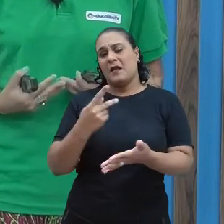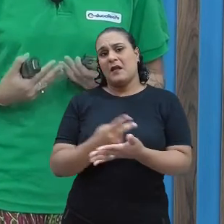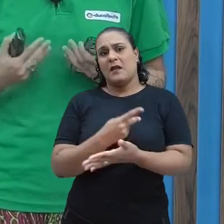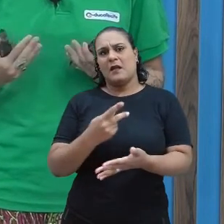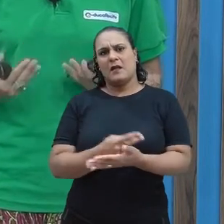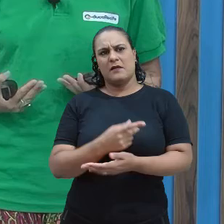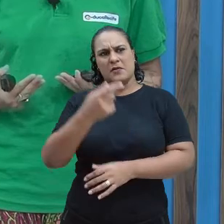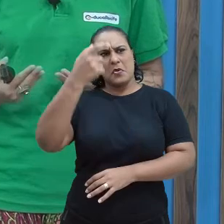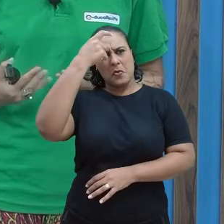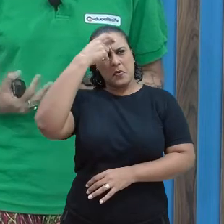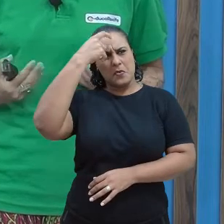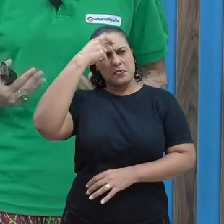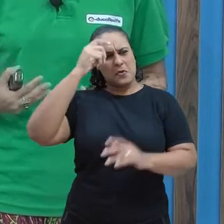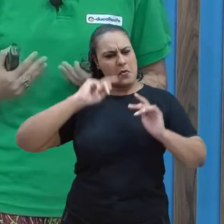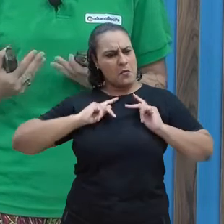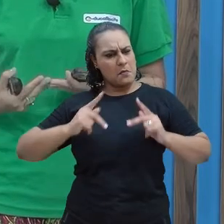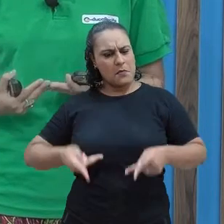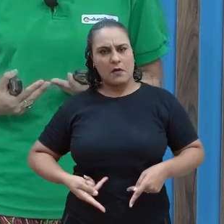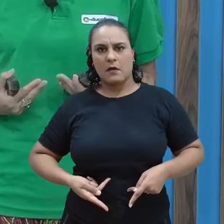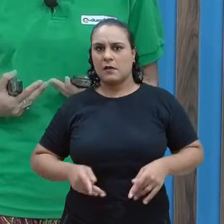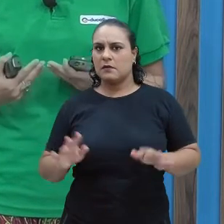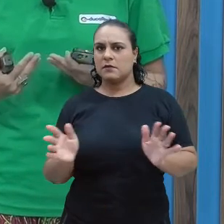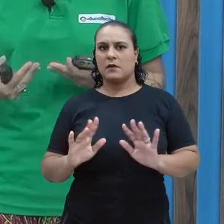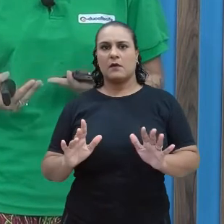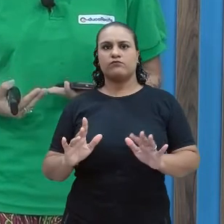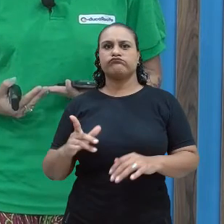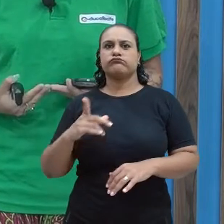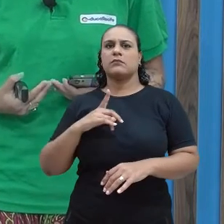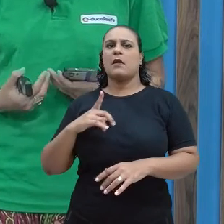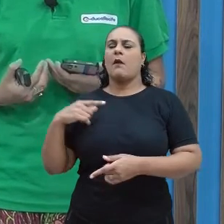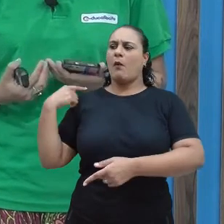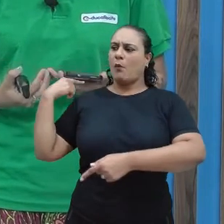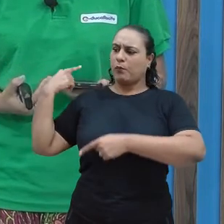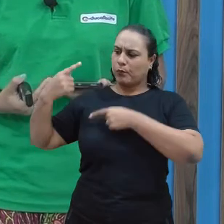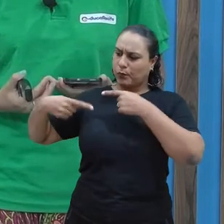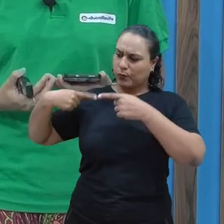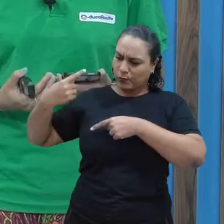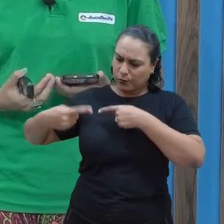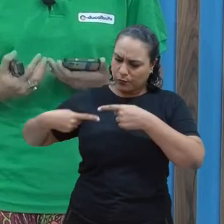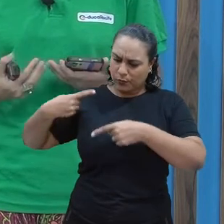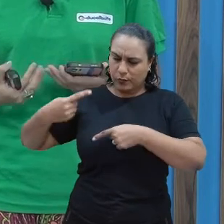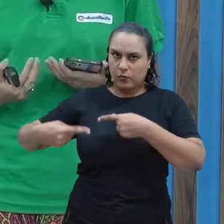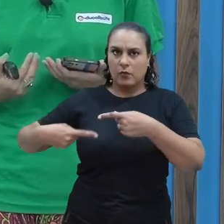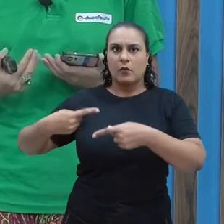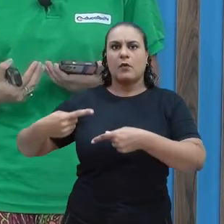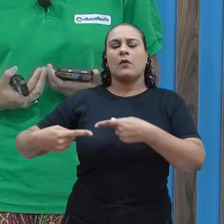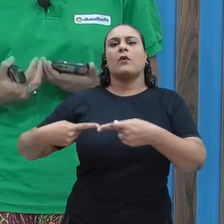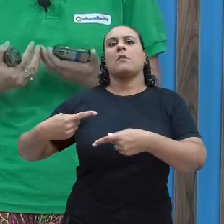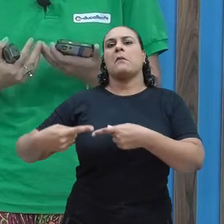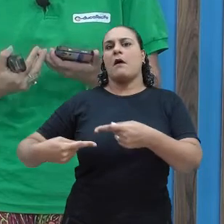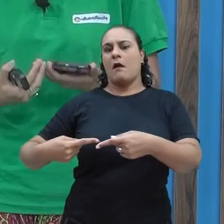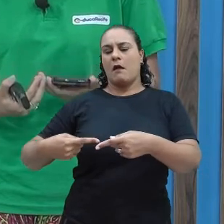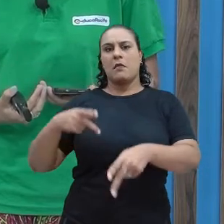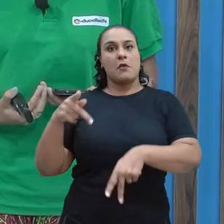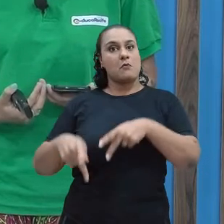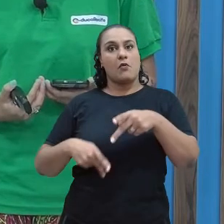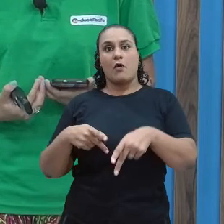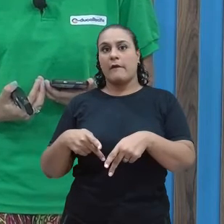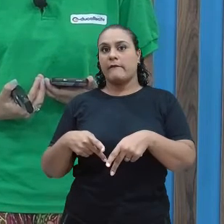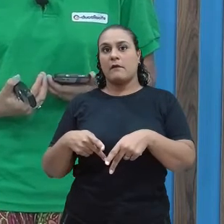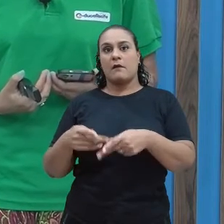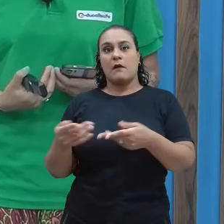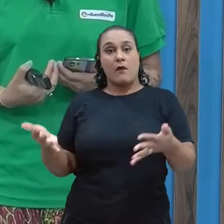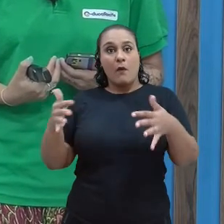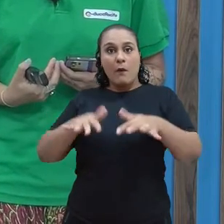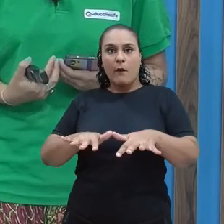humana, mas não, gente, a gente tem uma herança, uma dívida histórica com esses povos, porque esses povos eles nunca foram incluídos,